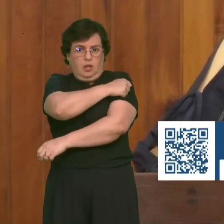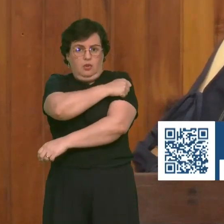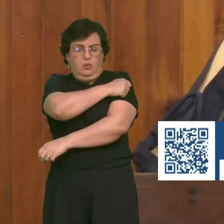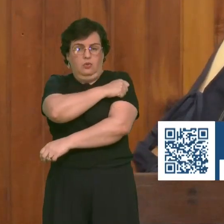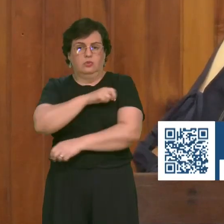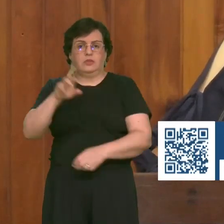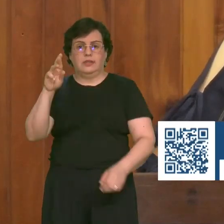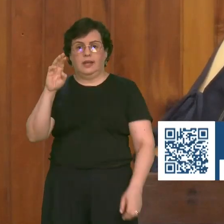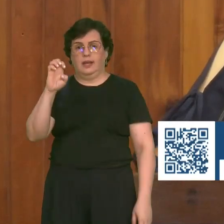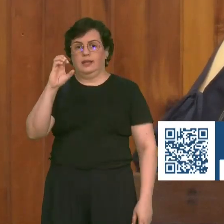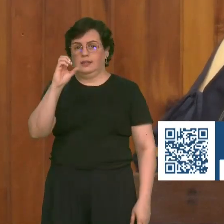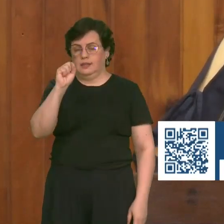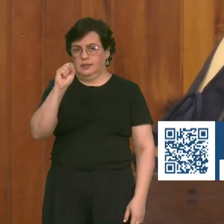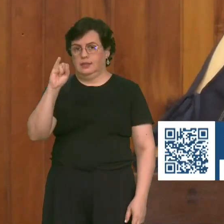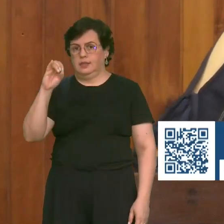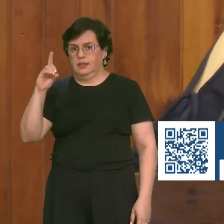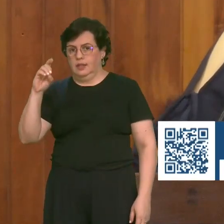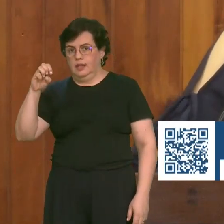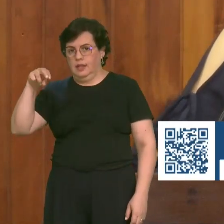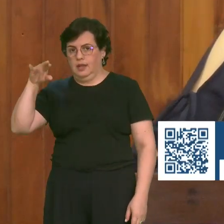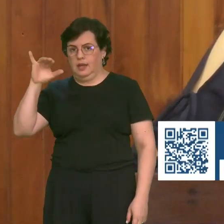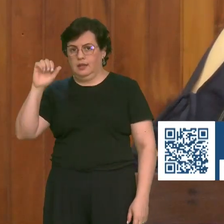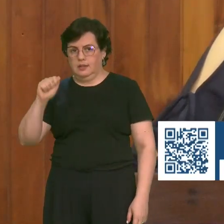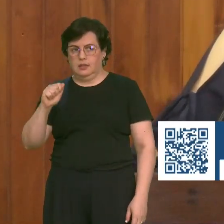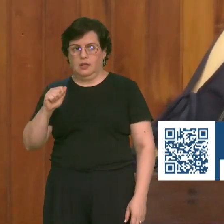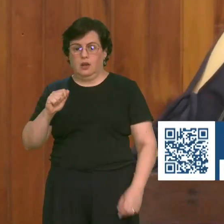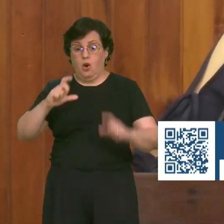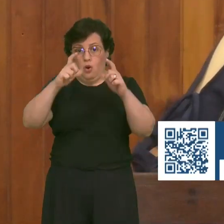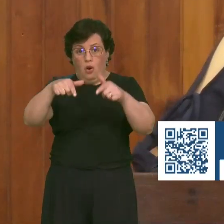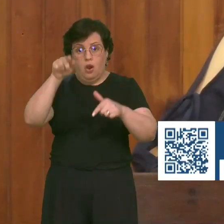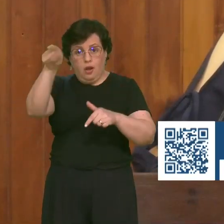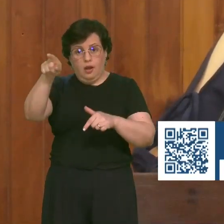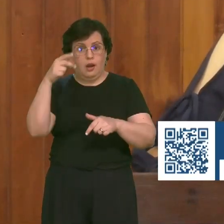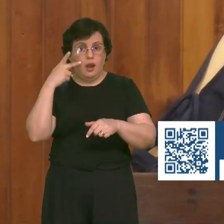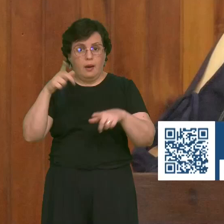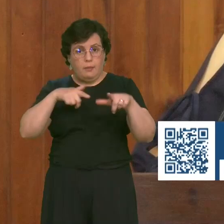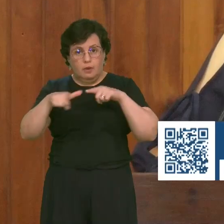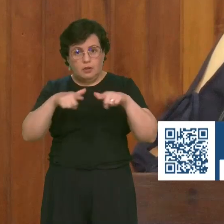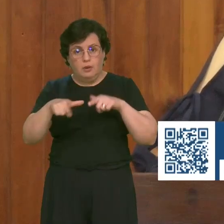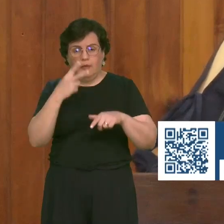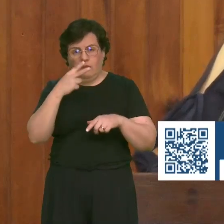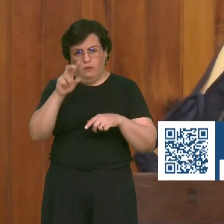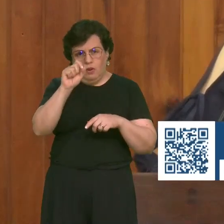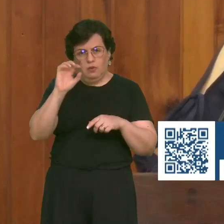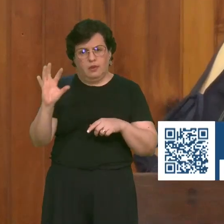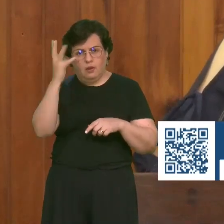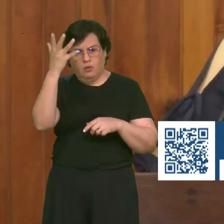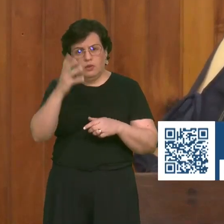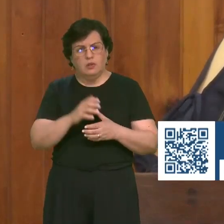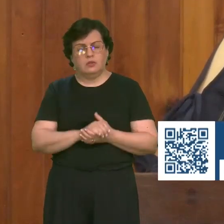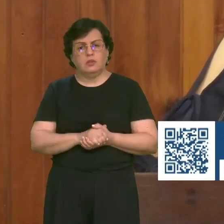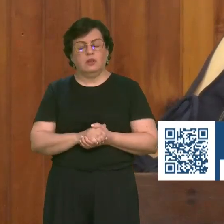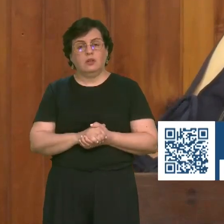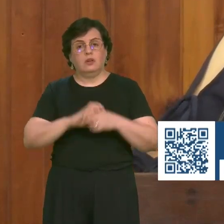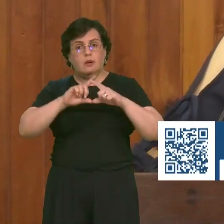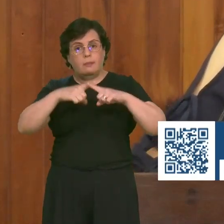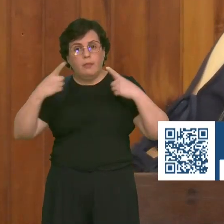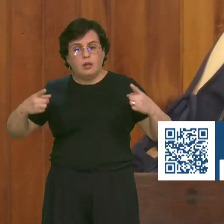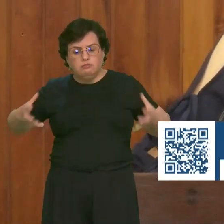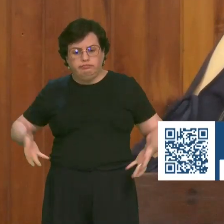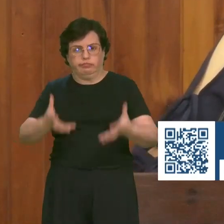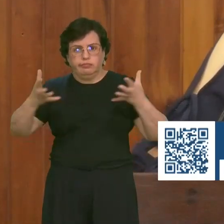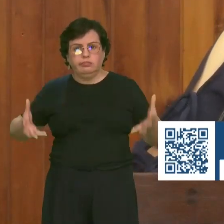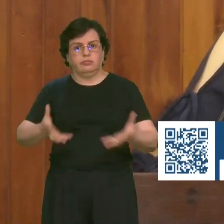residência coloca nas unidades de saúde ver o que tá acontecendo mas vamos